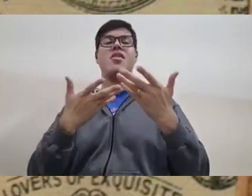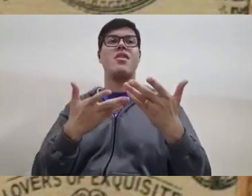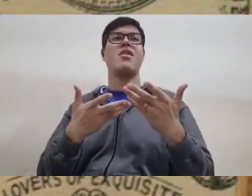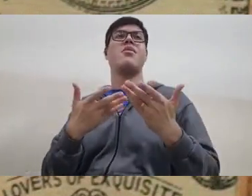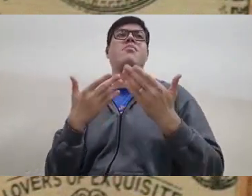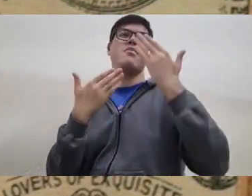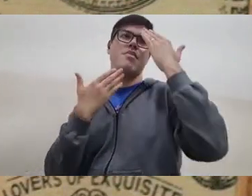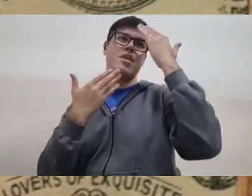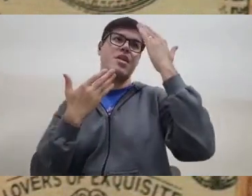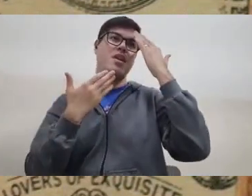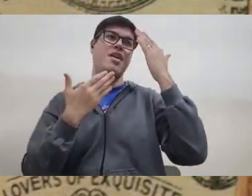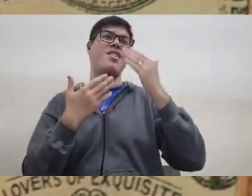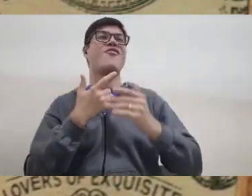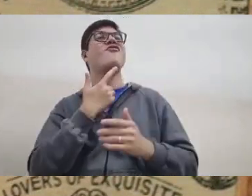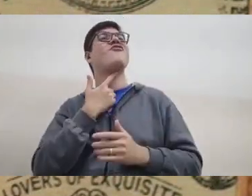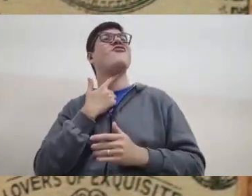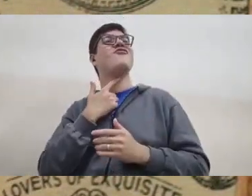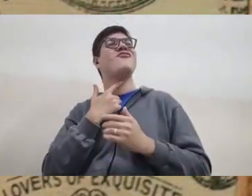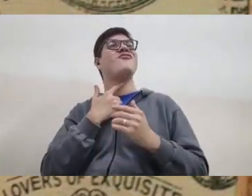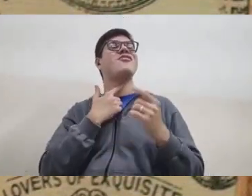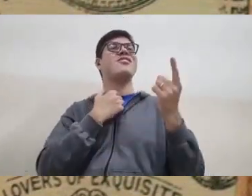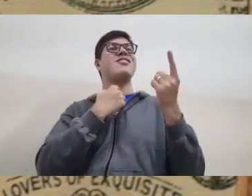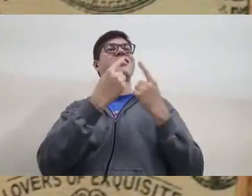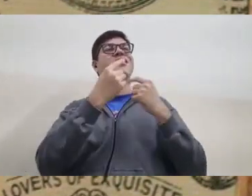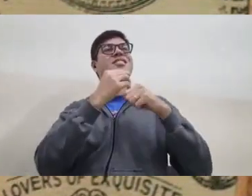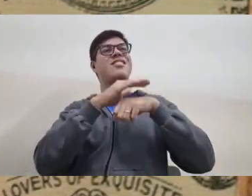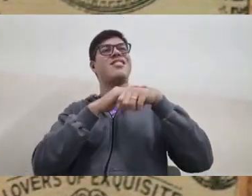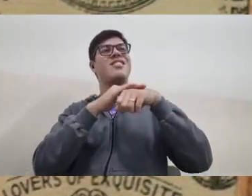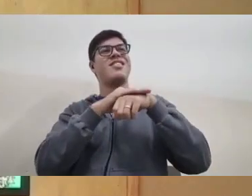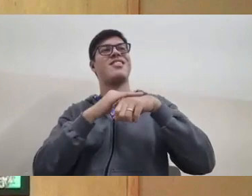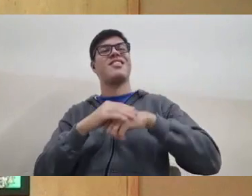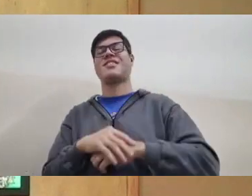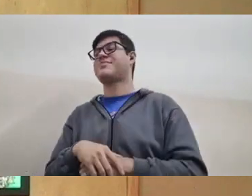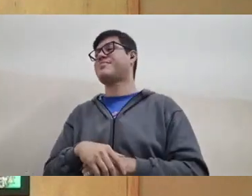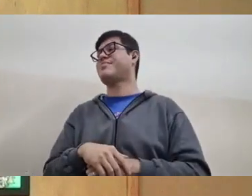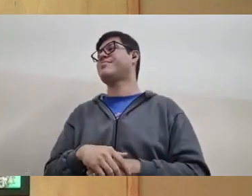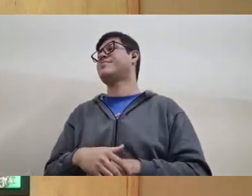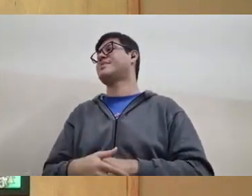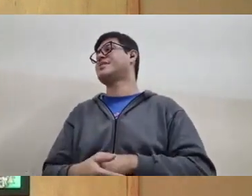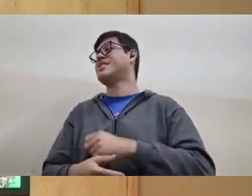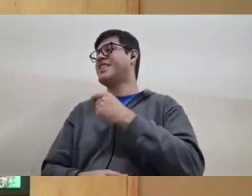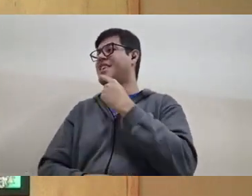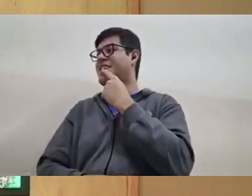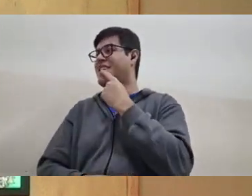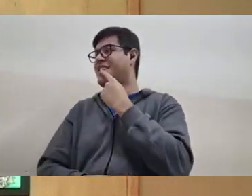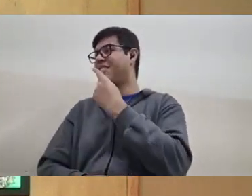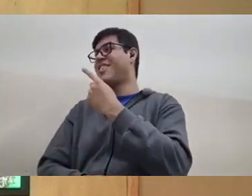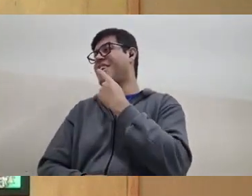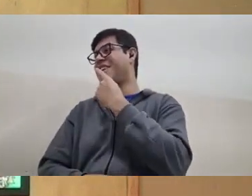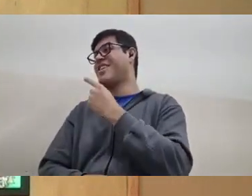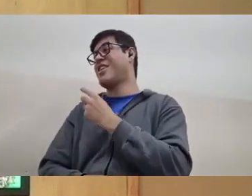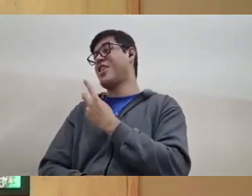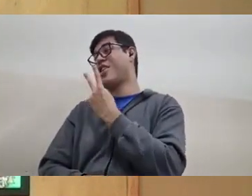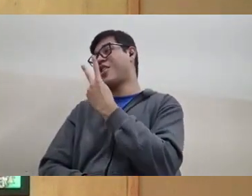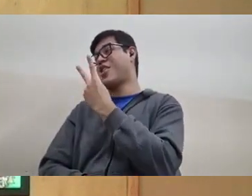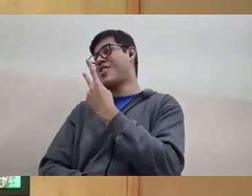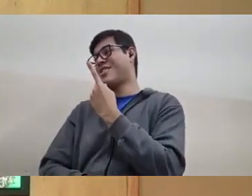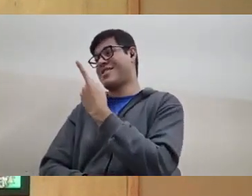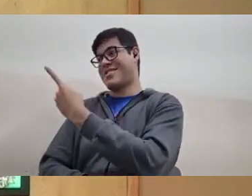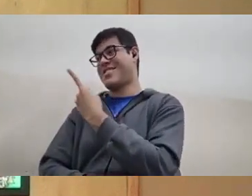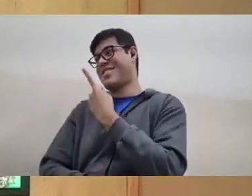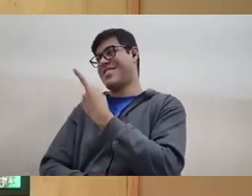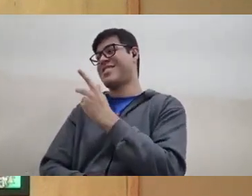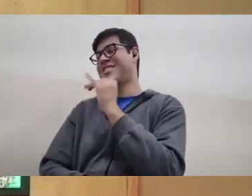convite Eu sempre tive vontade de participar com você eu sou meio grossa eu falo do italiano conversando vai